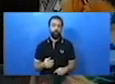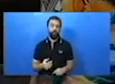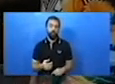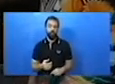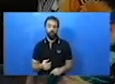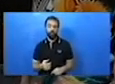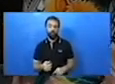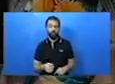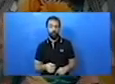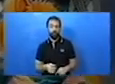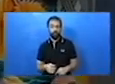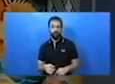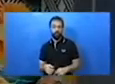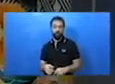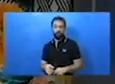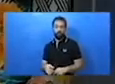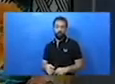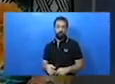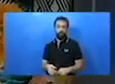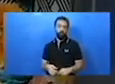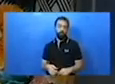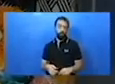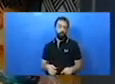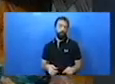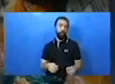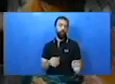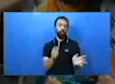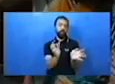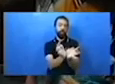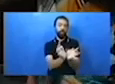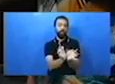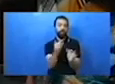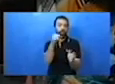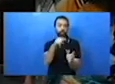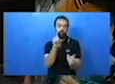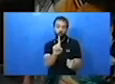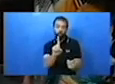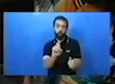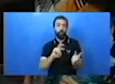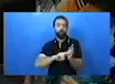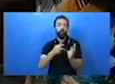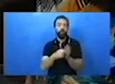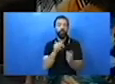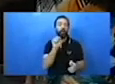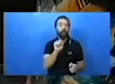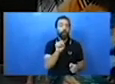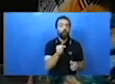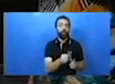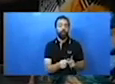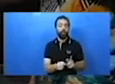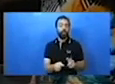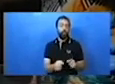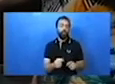qual é a fração correspondente a um grupo? Ó, se eu pegar 1 de 4, então